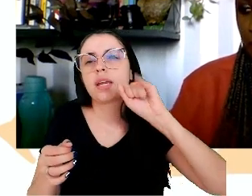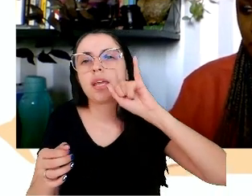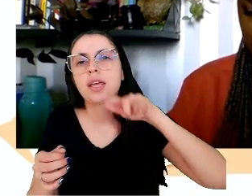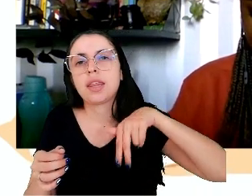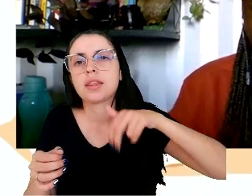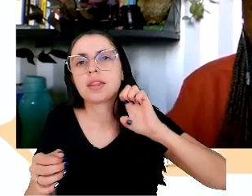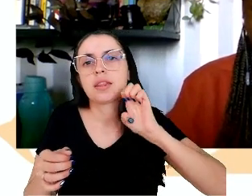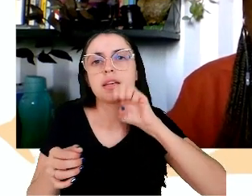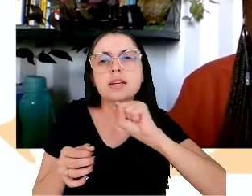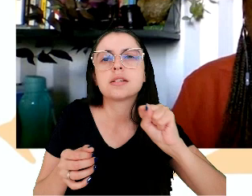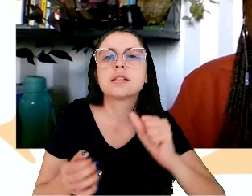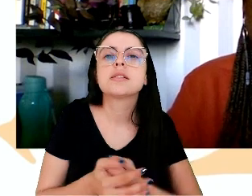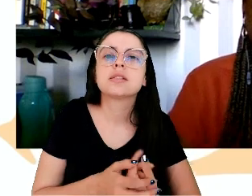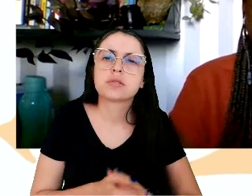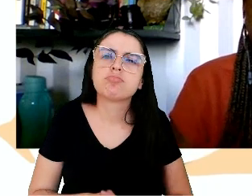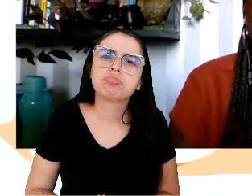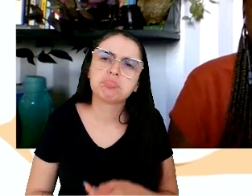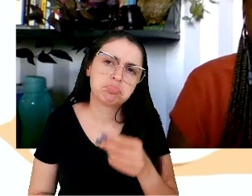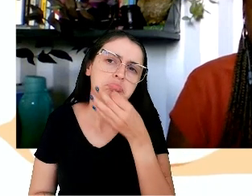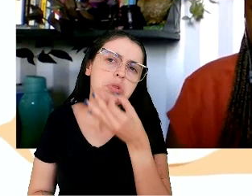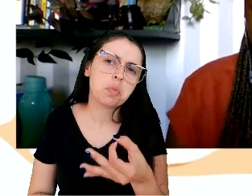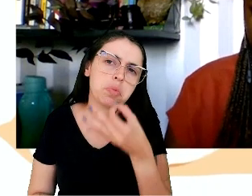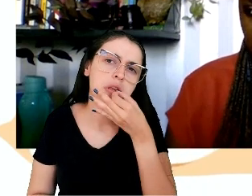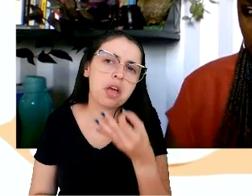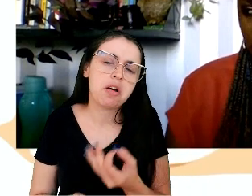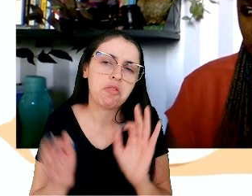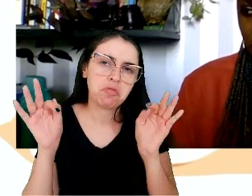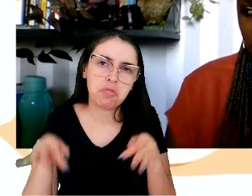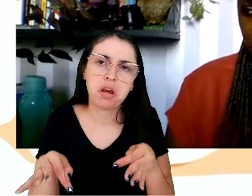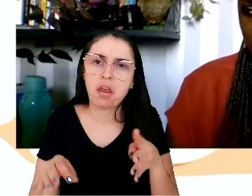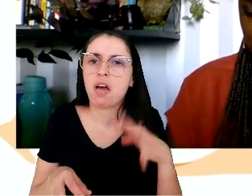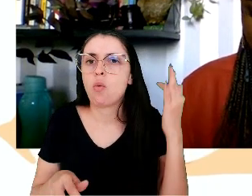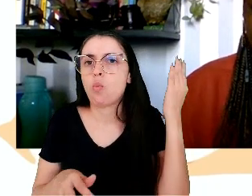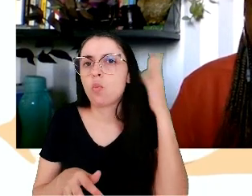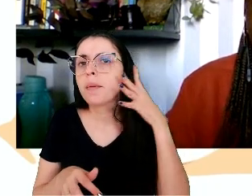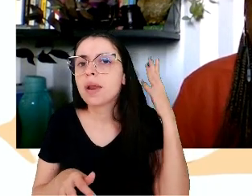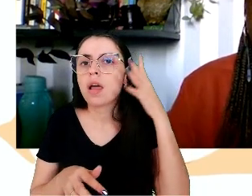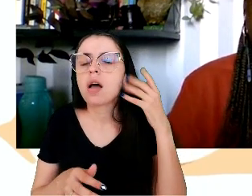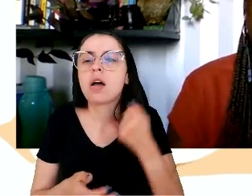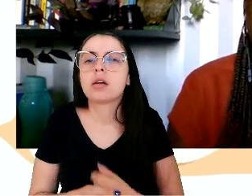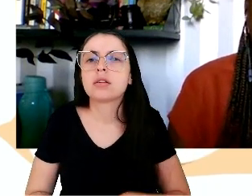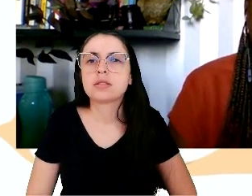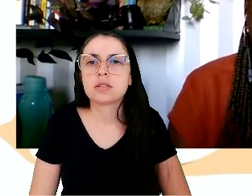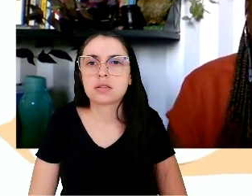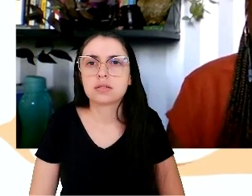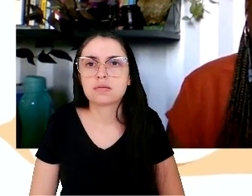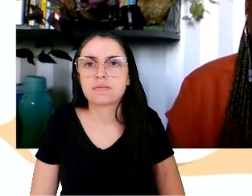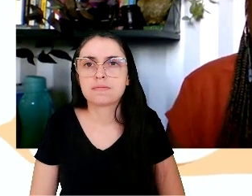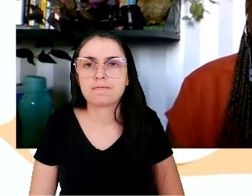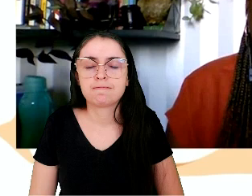as palestrantes gostariam de fazer alguma consideração final. Doutora Lúcia, doutora Sandra.